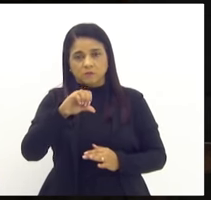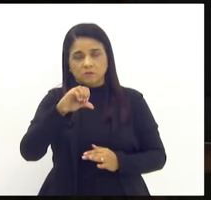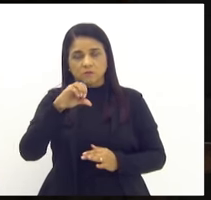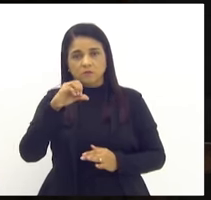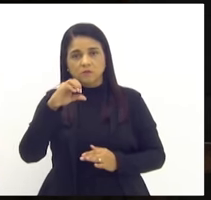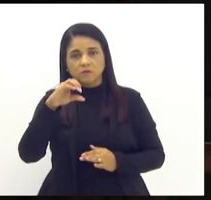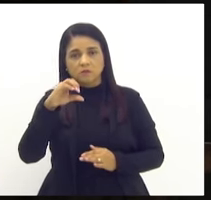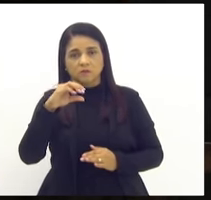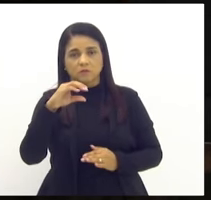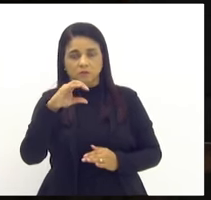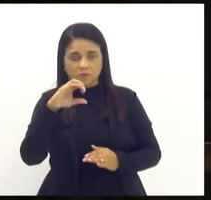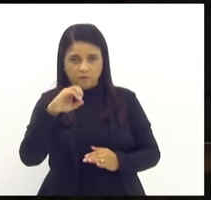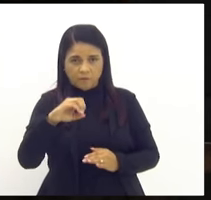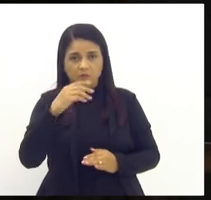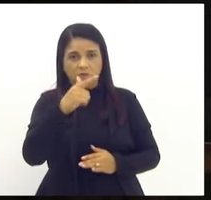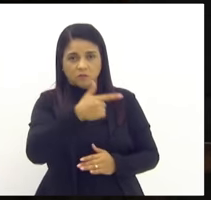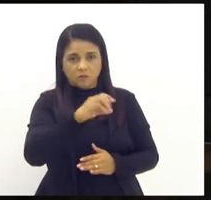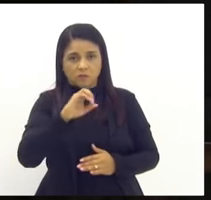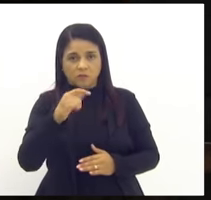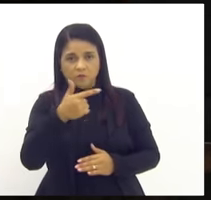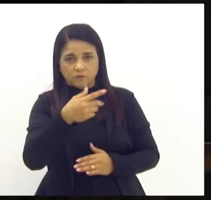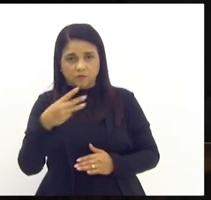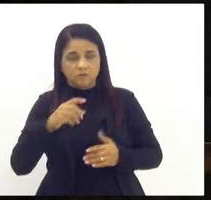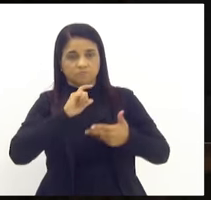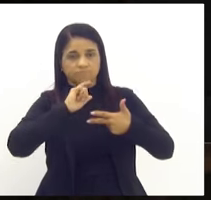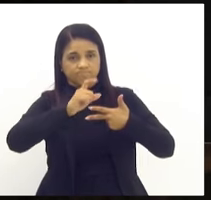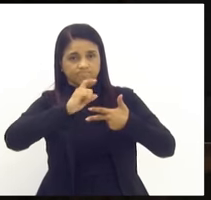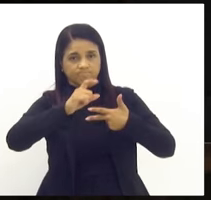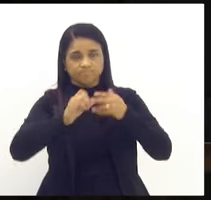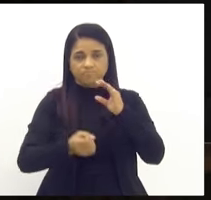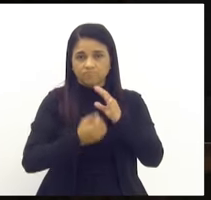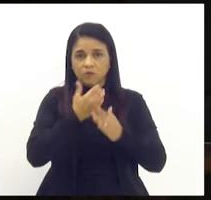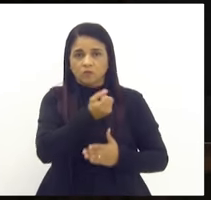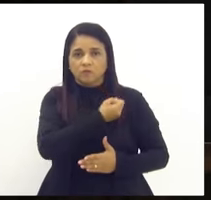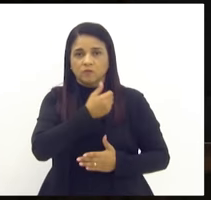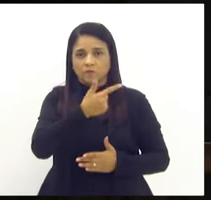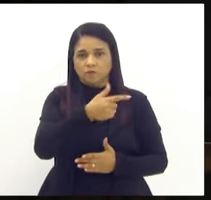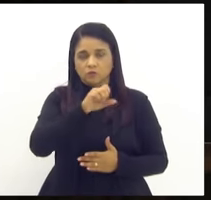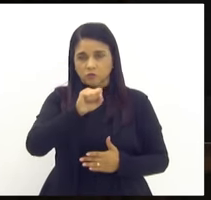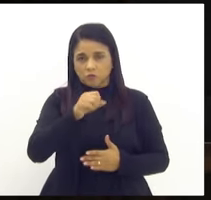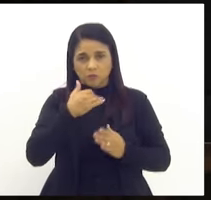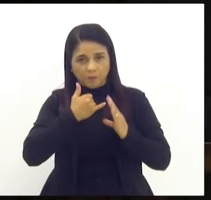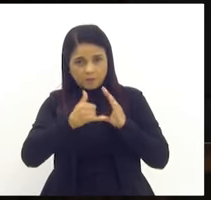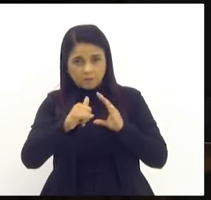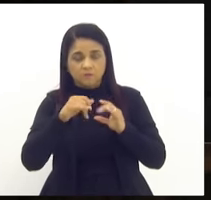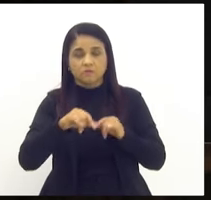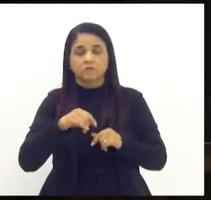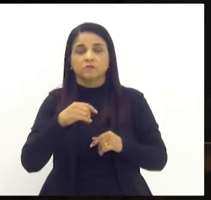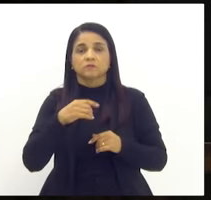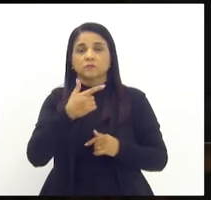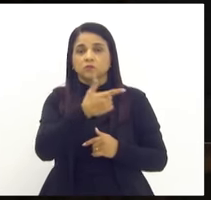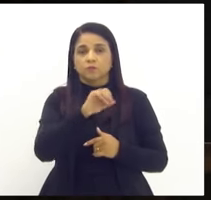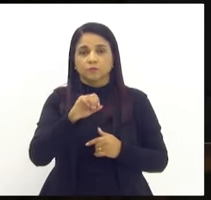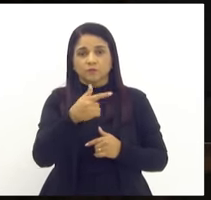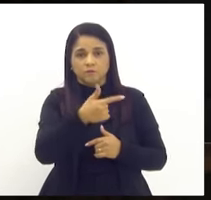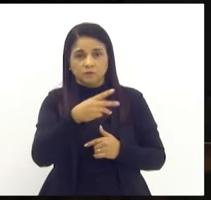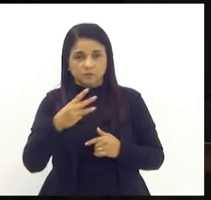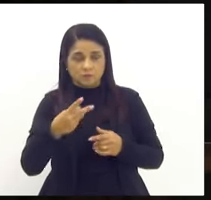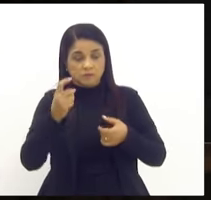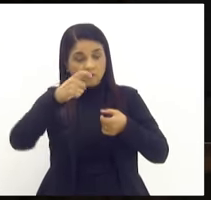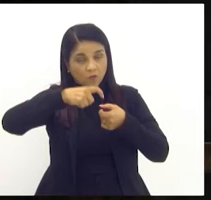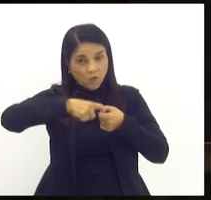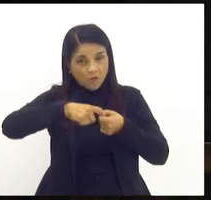2023 de autoria do Poder Executivo mensagem número 28/23 que internaliza o convênio